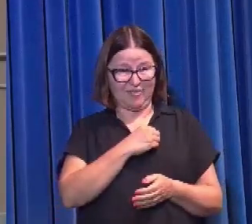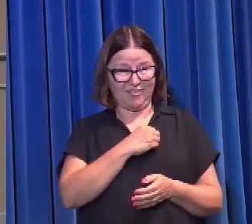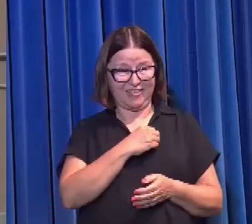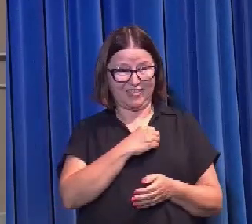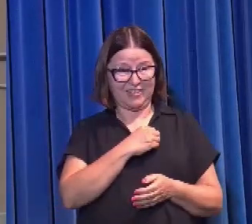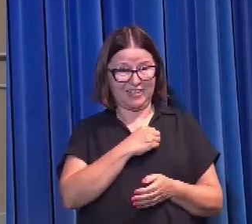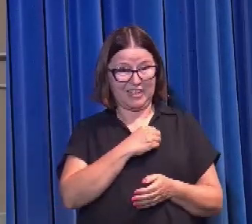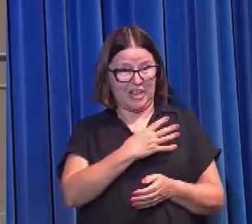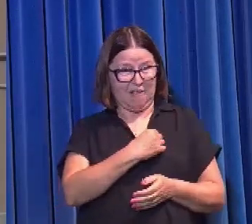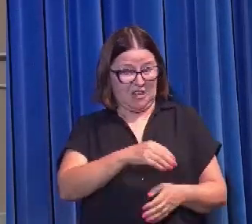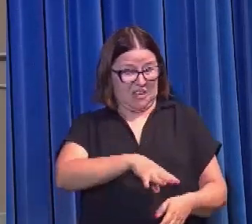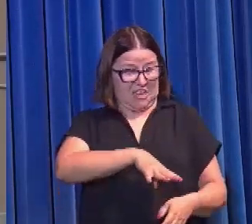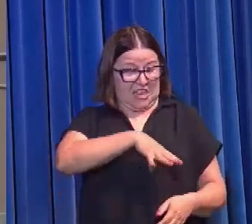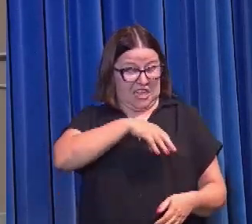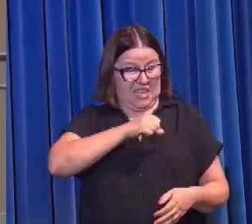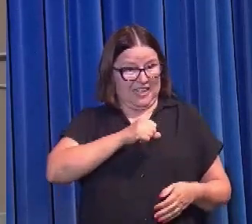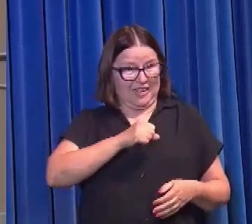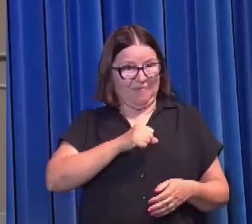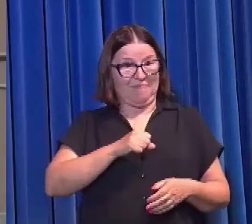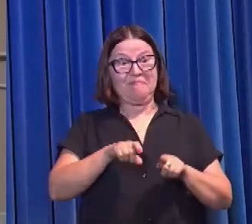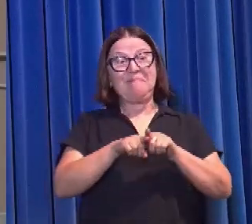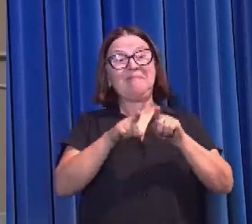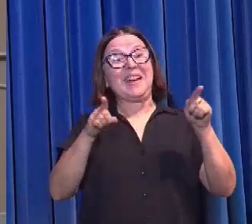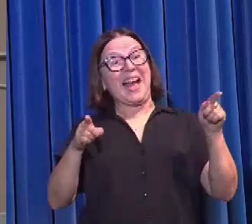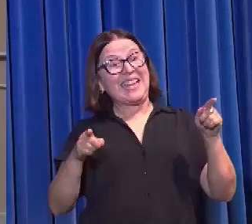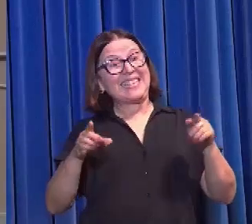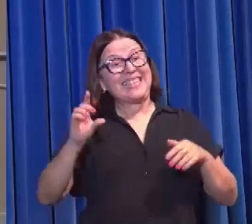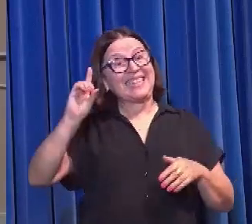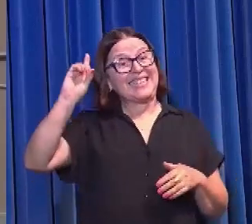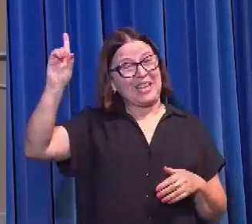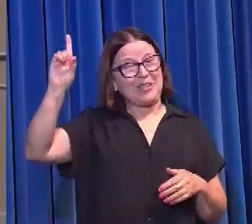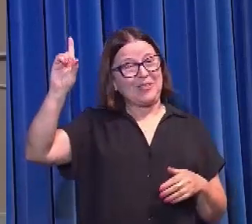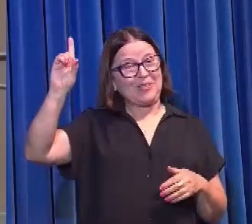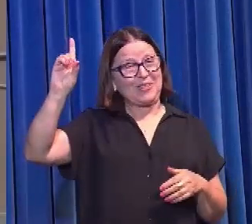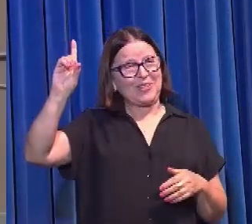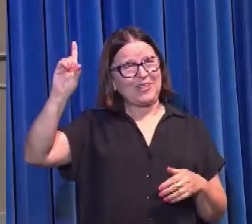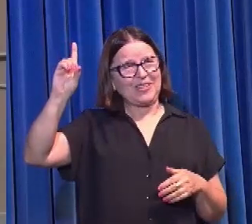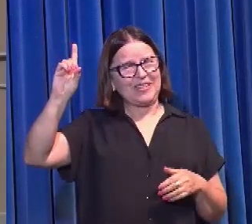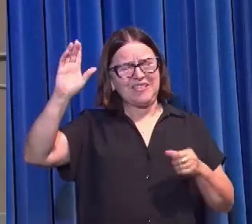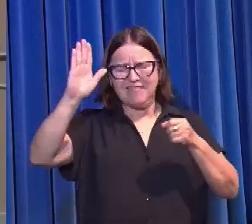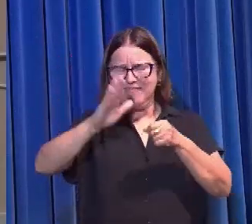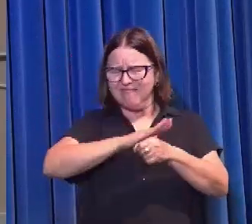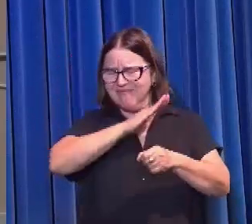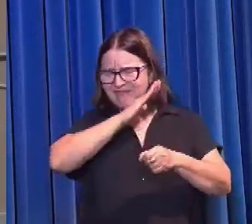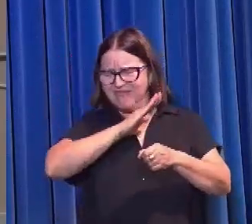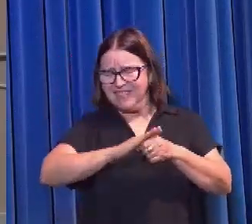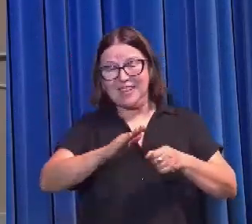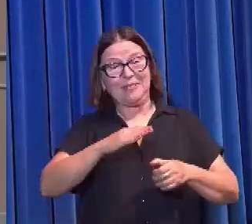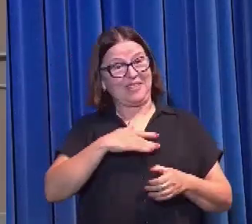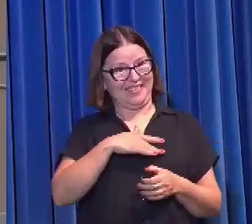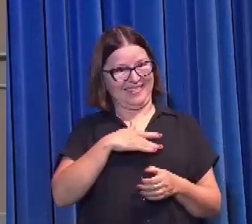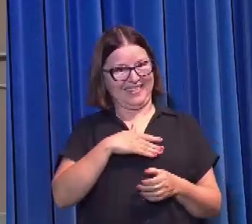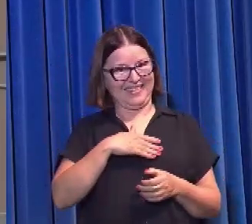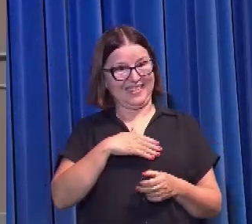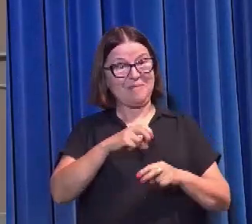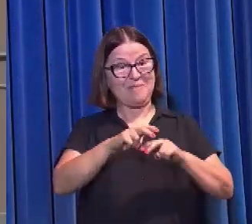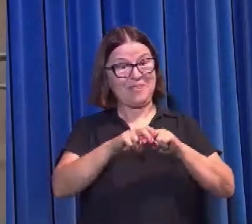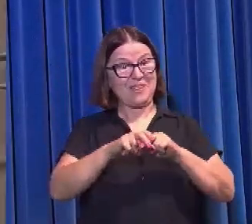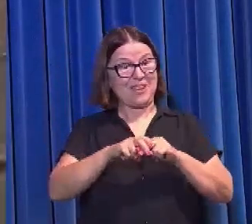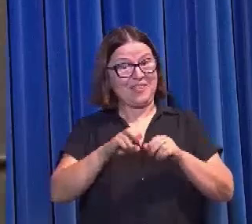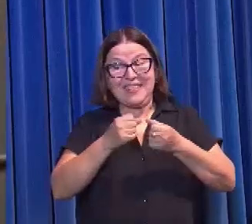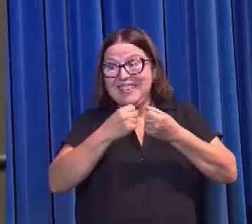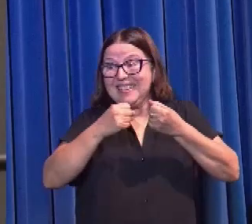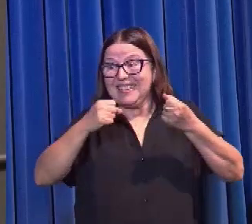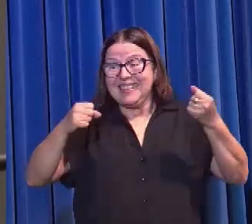os demais. Mas Deus, sendo rico em misericórdia, por causa do grande amor com que